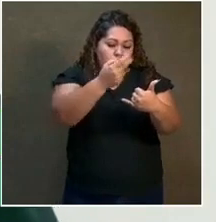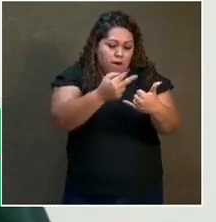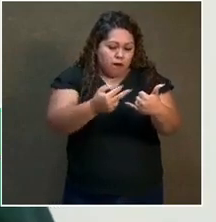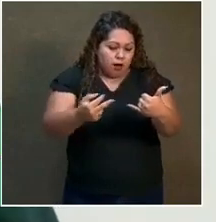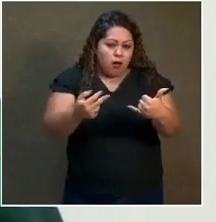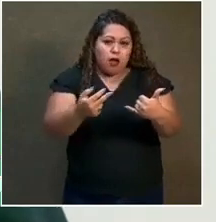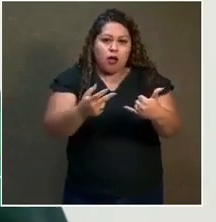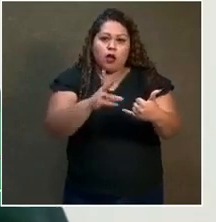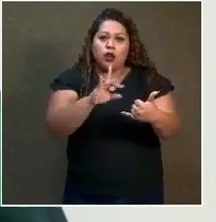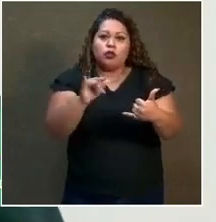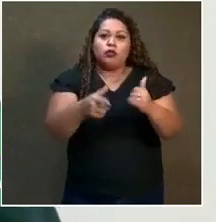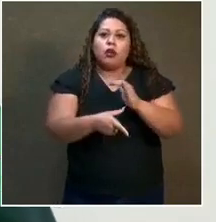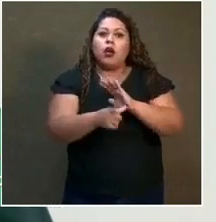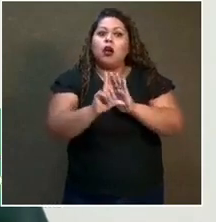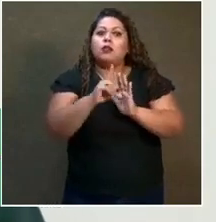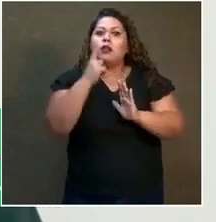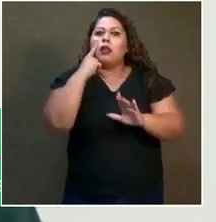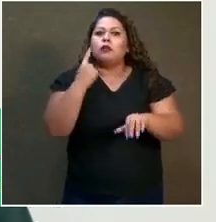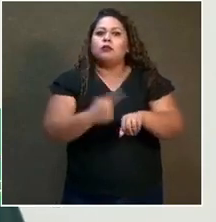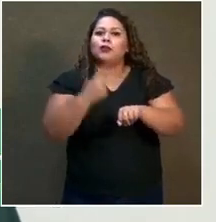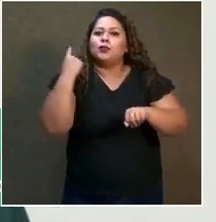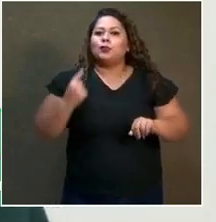anterior?